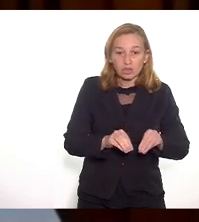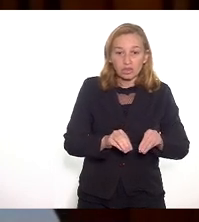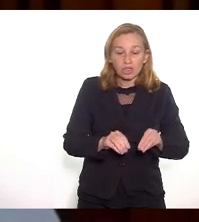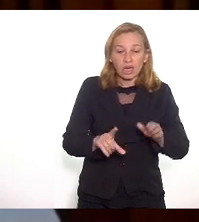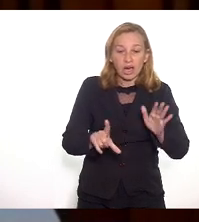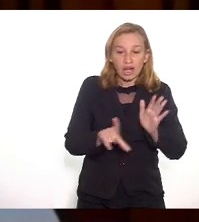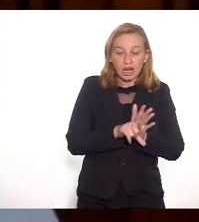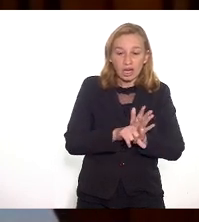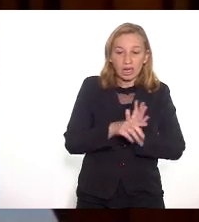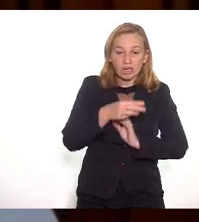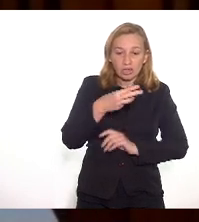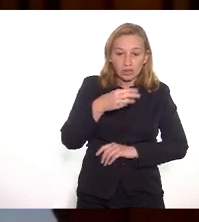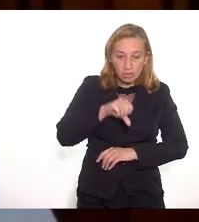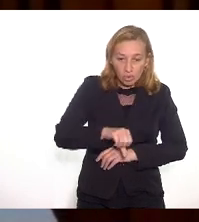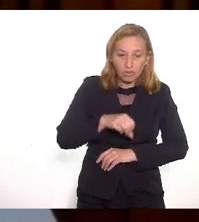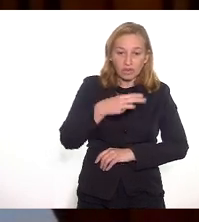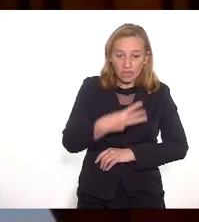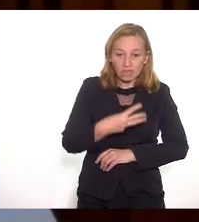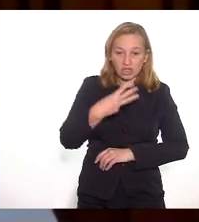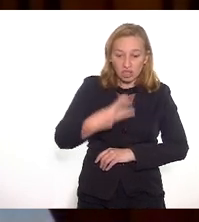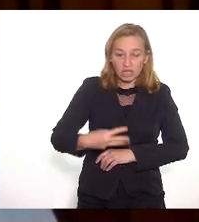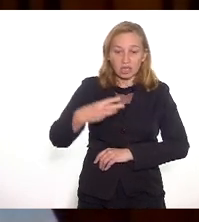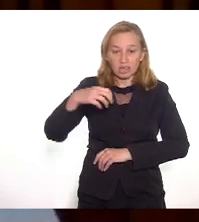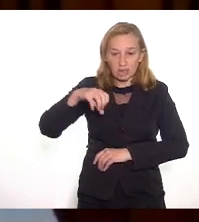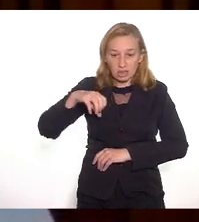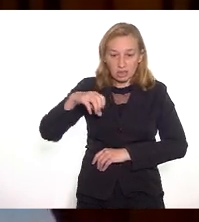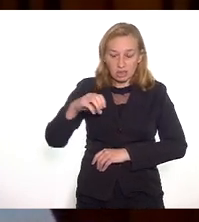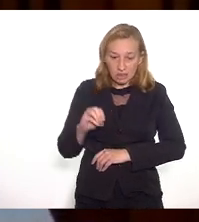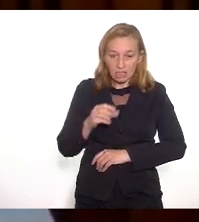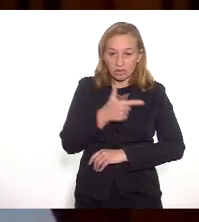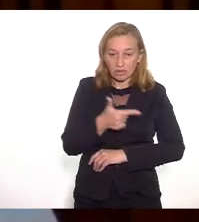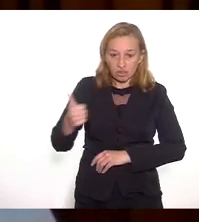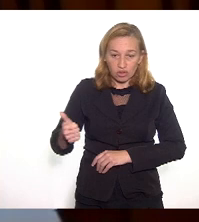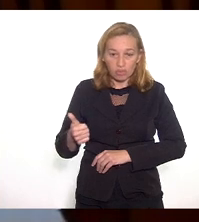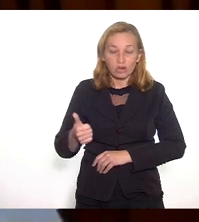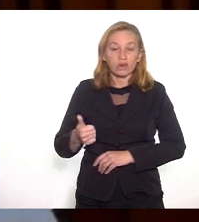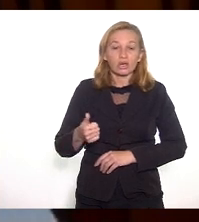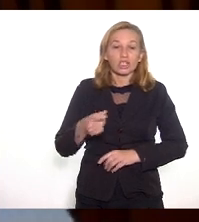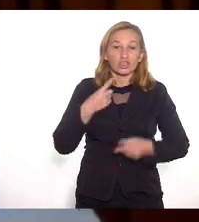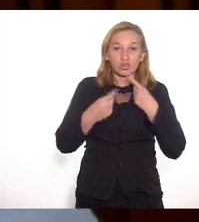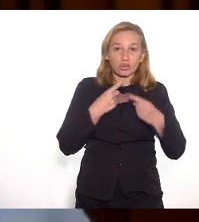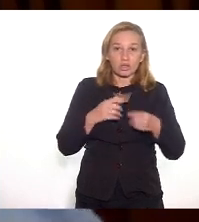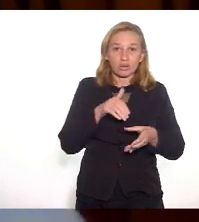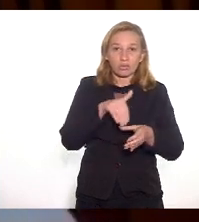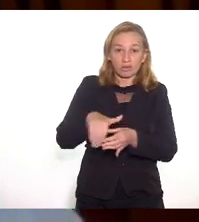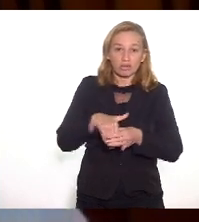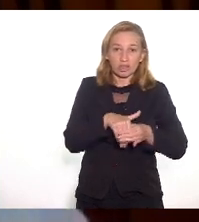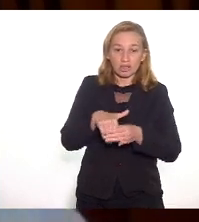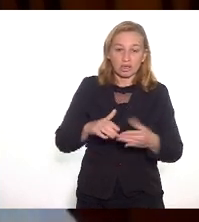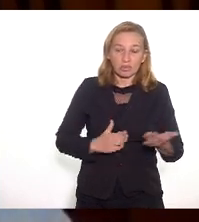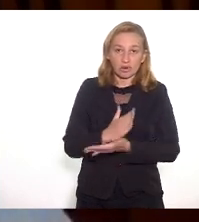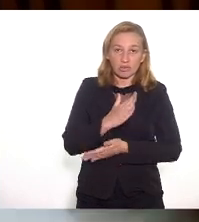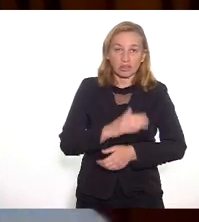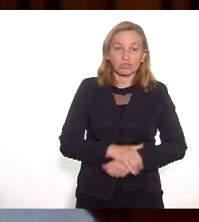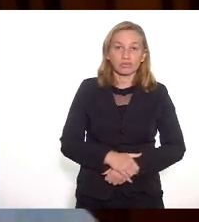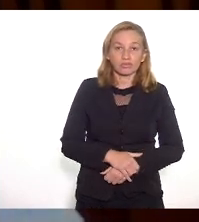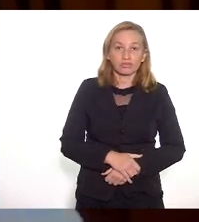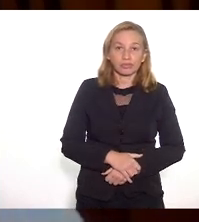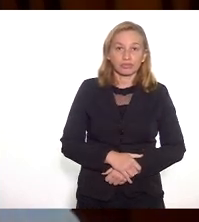lei 9330 de 15 de junho de 21. Em discussão, em votação,